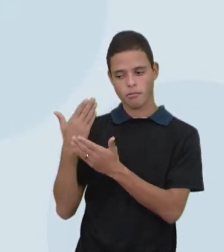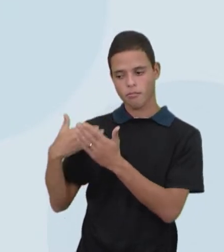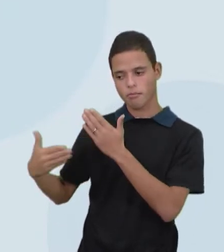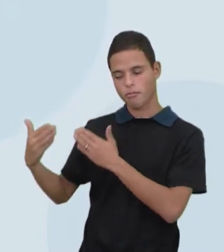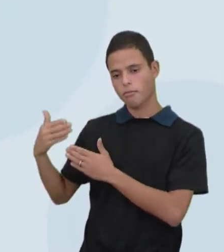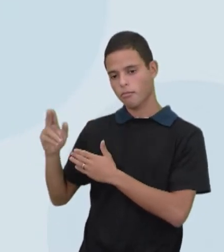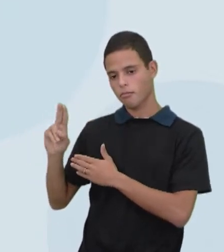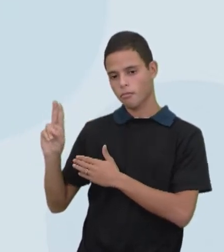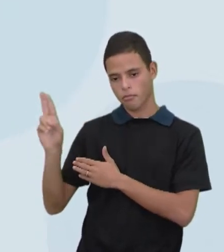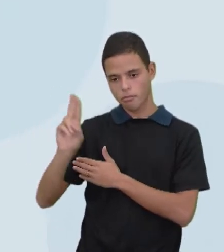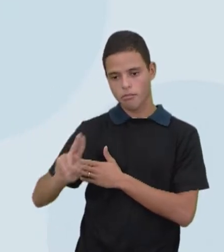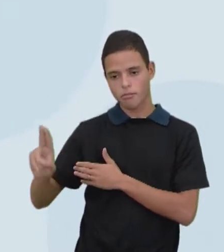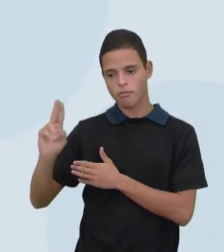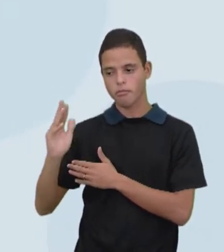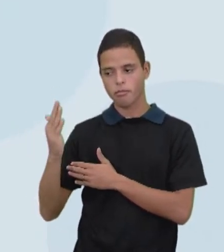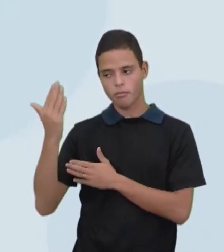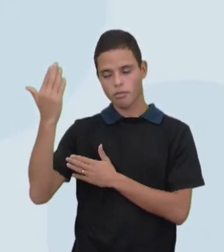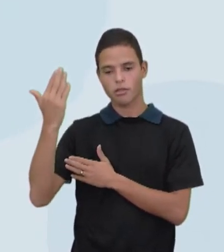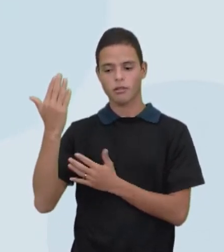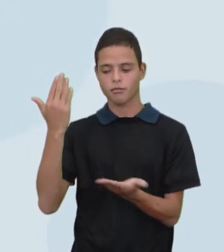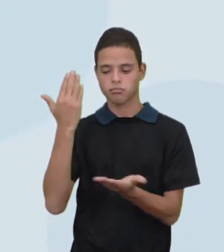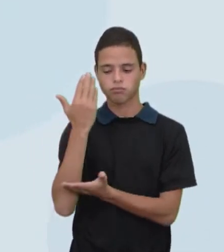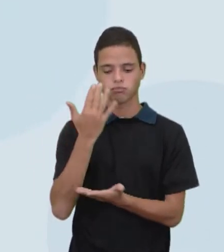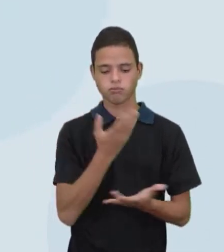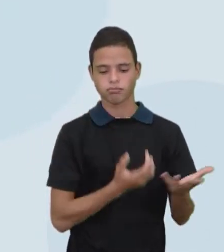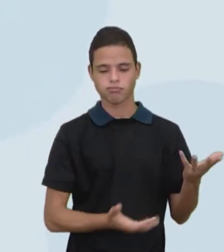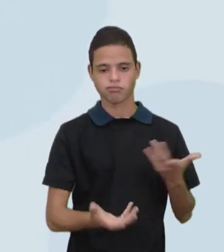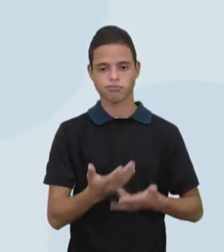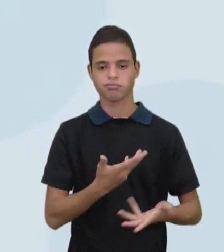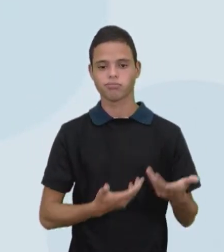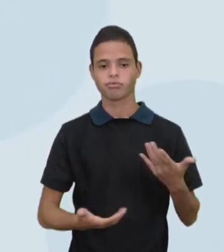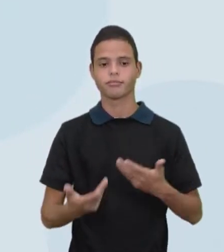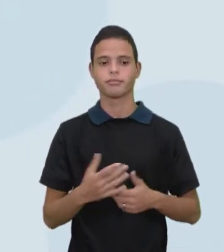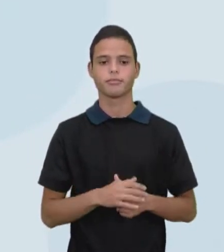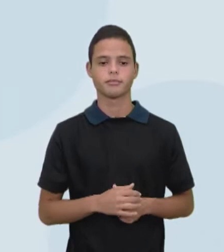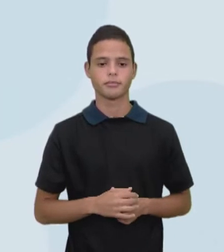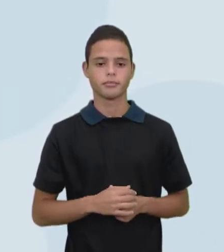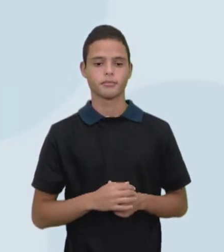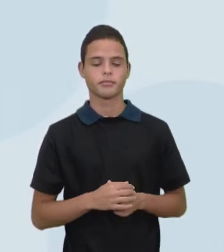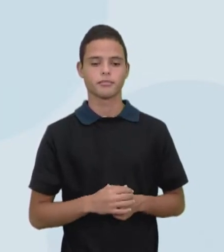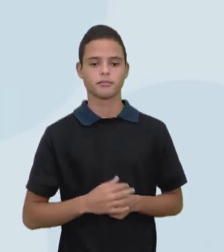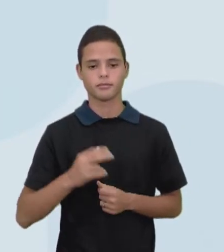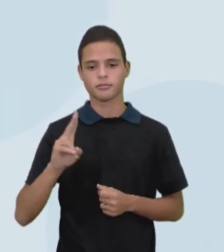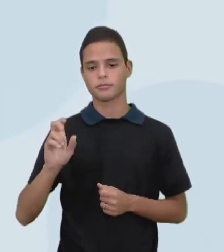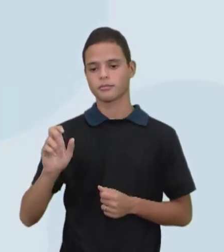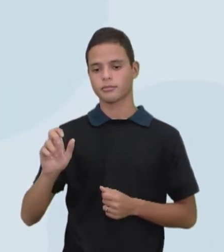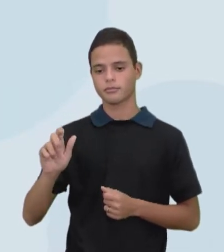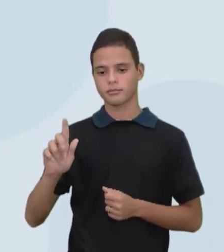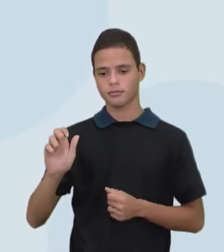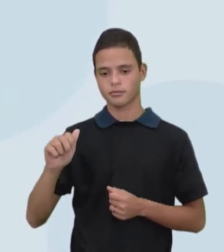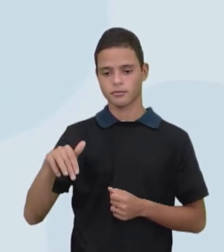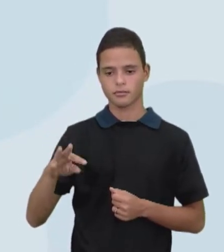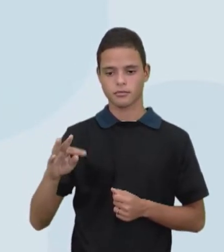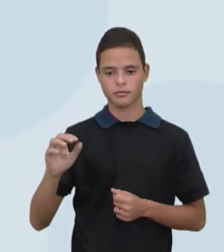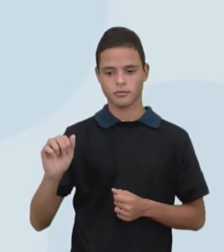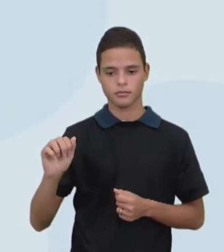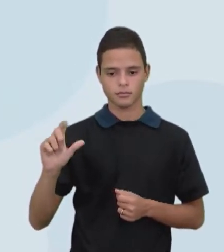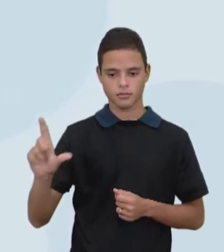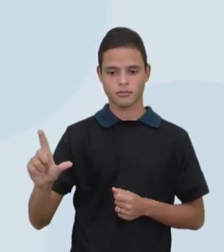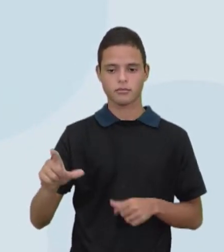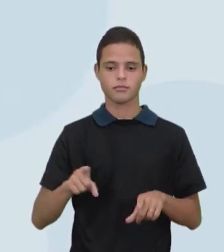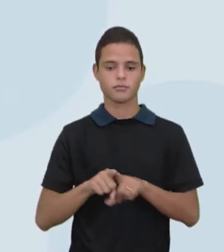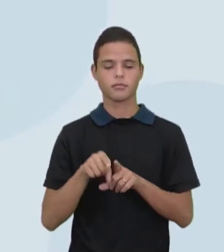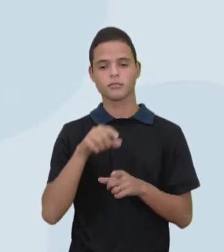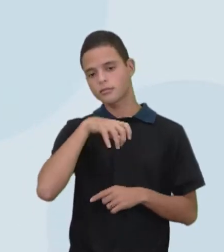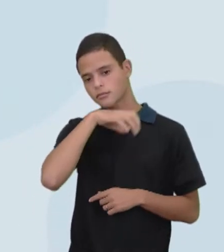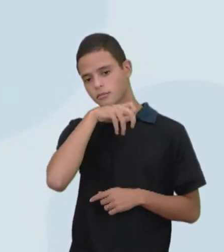de madeira, né? Queima direta da madeira, da lenha, do carvão vegetal, dos resíduos agrícolas, né? Dos resíduos de animais e